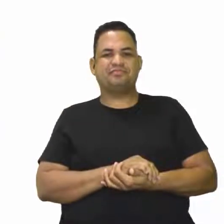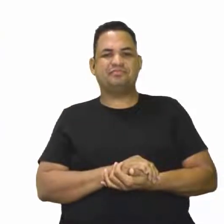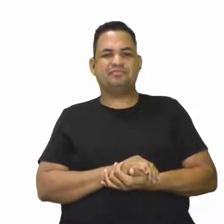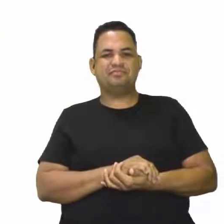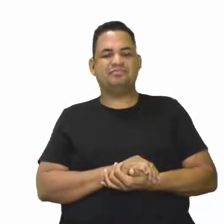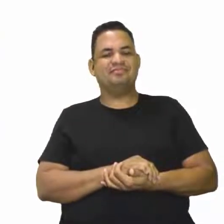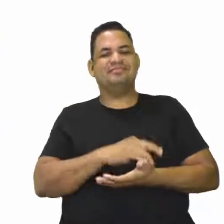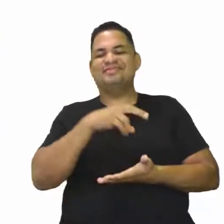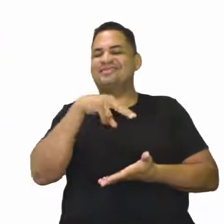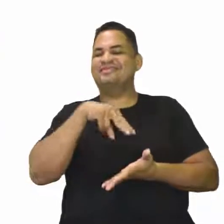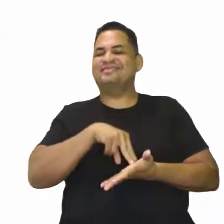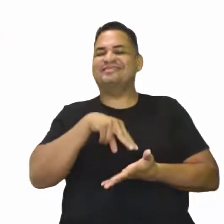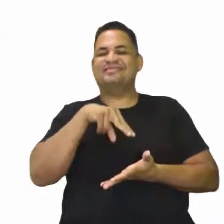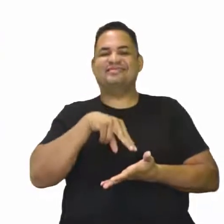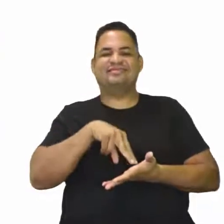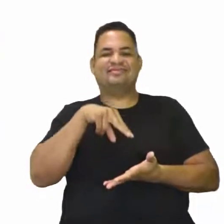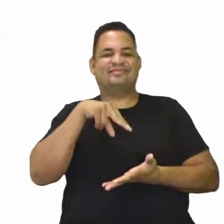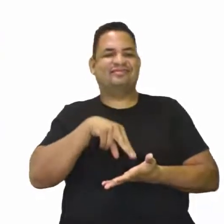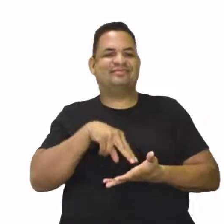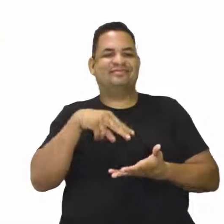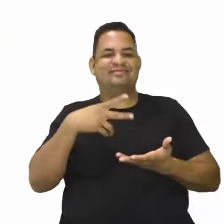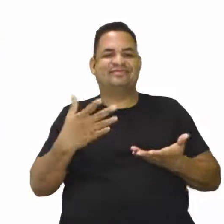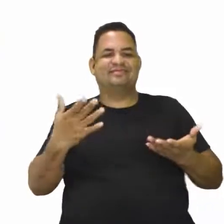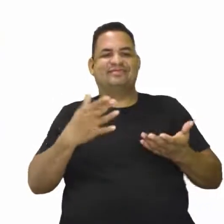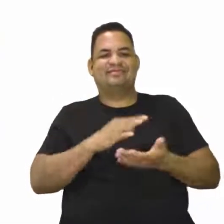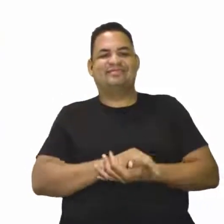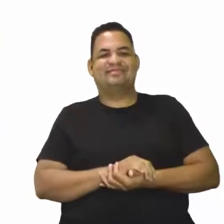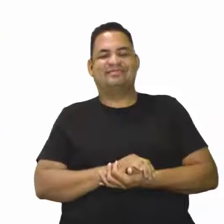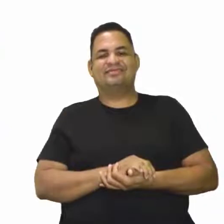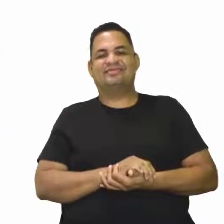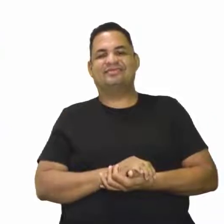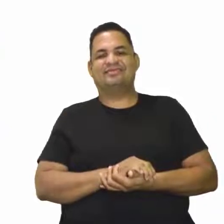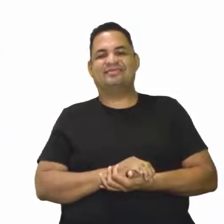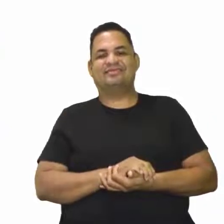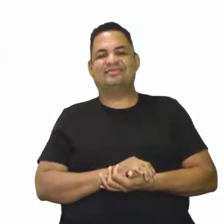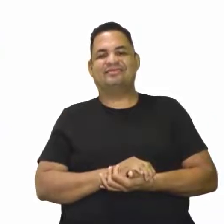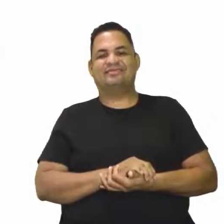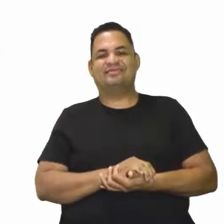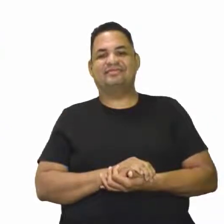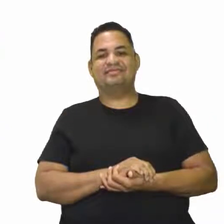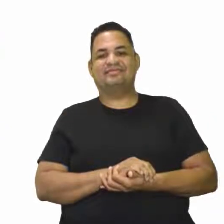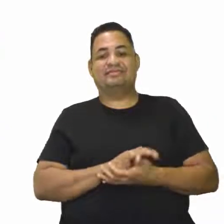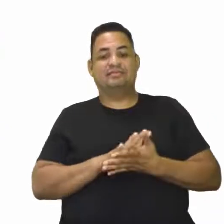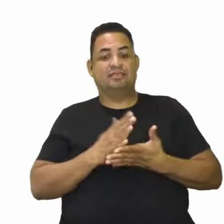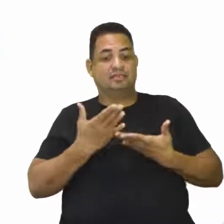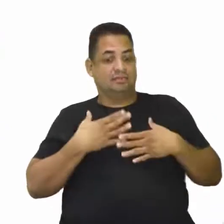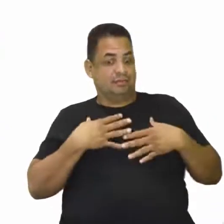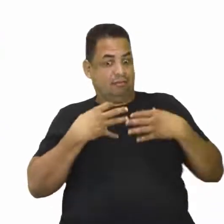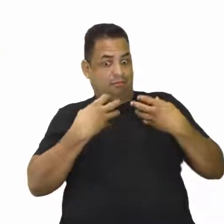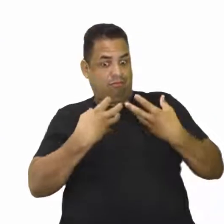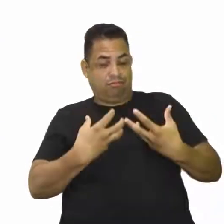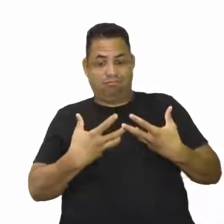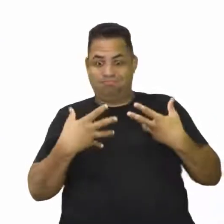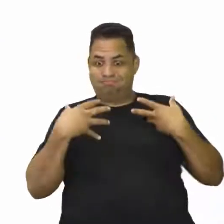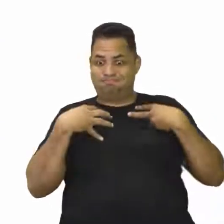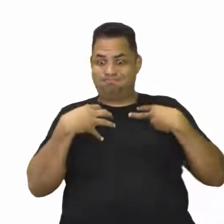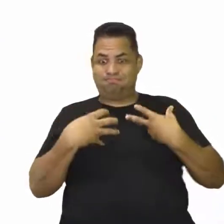sinto contenta, eu me sinto contente. Estou surpreendida, eu estou